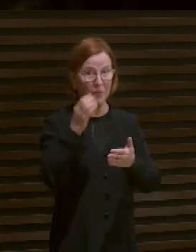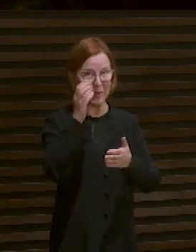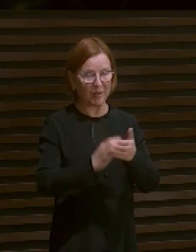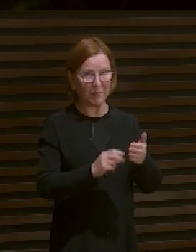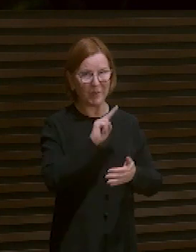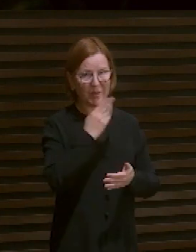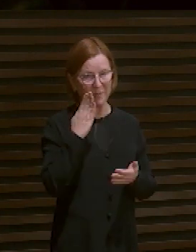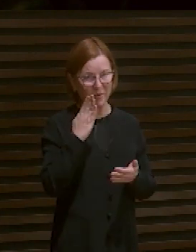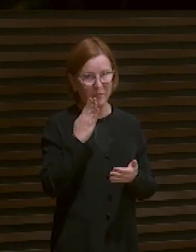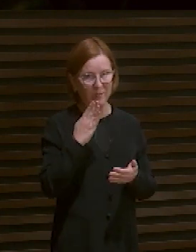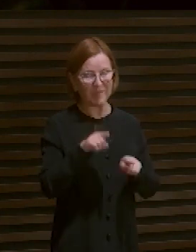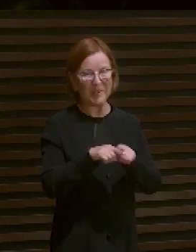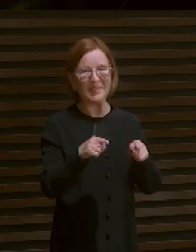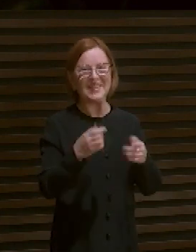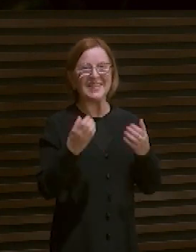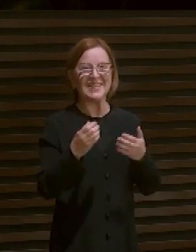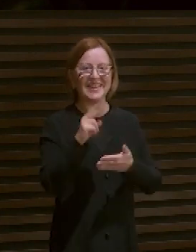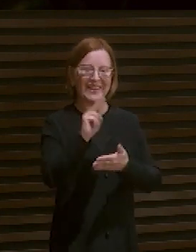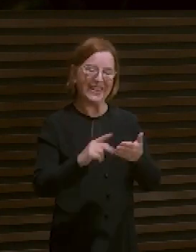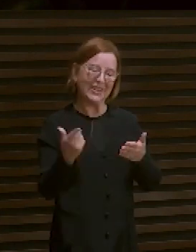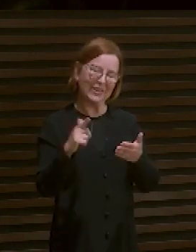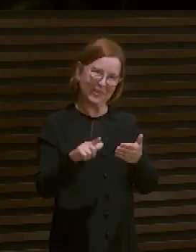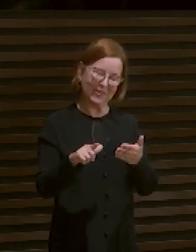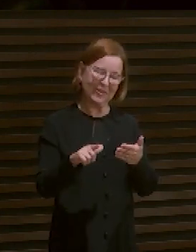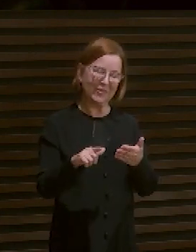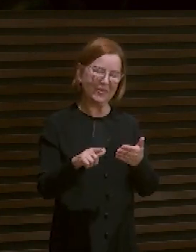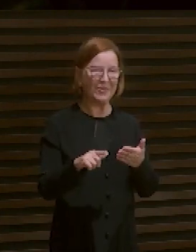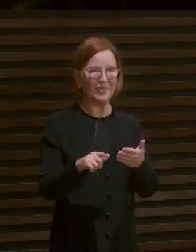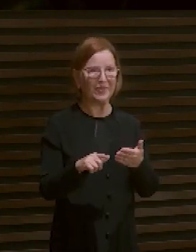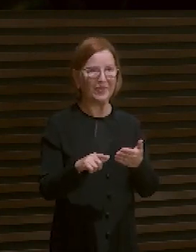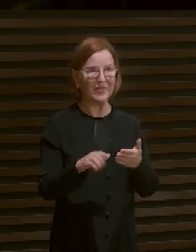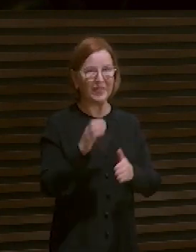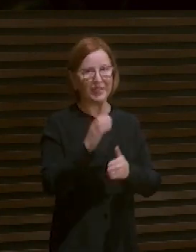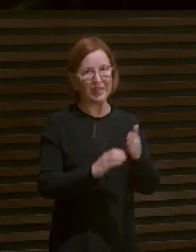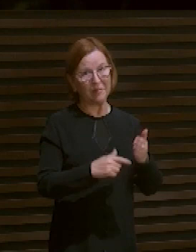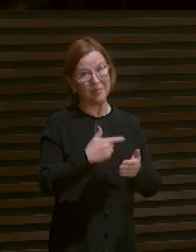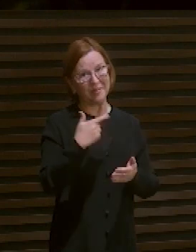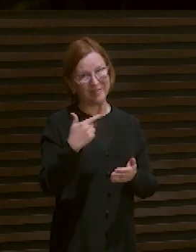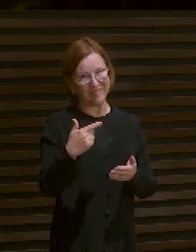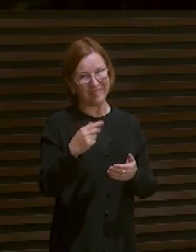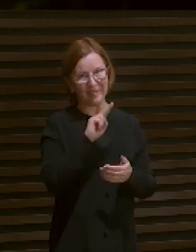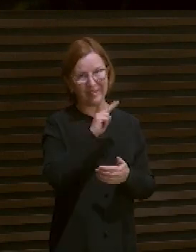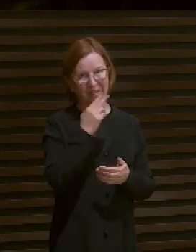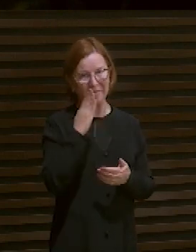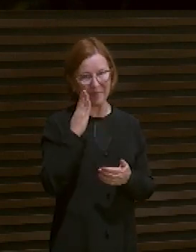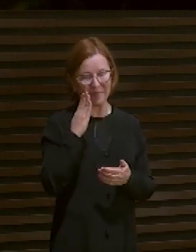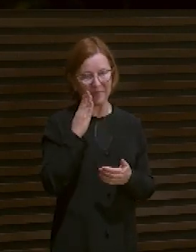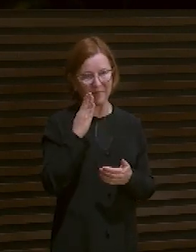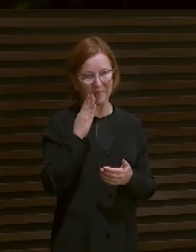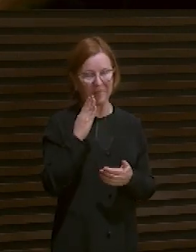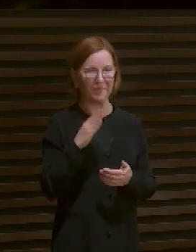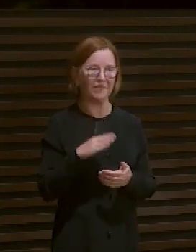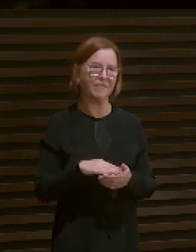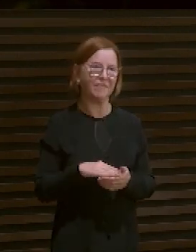capítulo 1 de Hebreus e o capítulo 2 de Hebreus. Vamos dar um pano de fundo